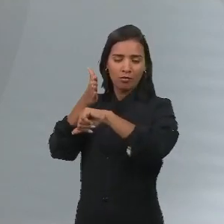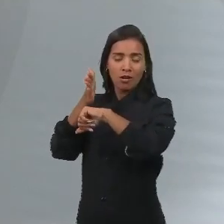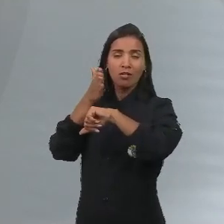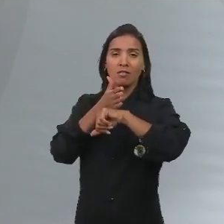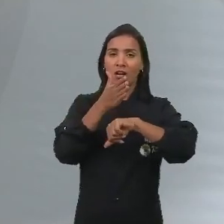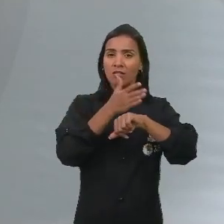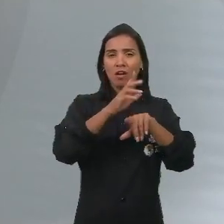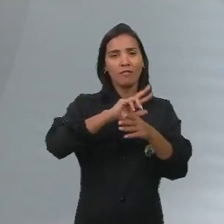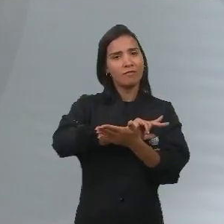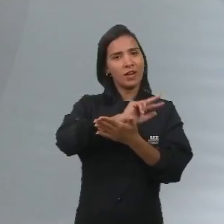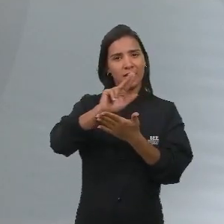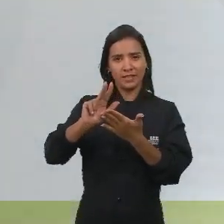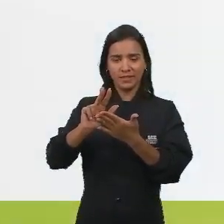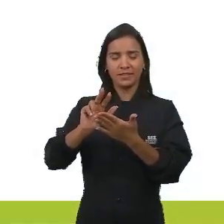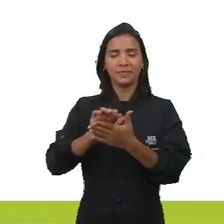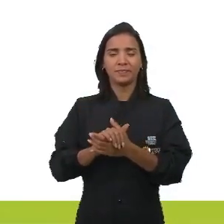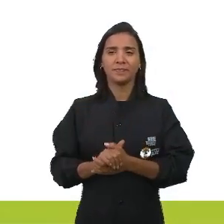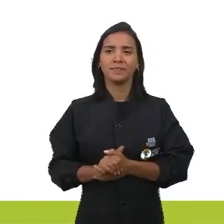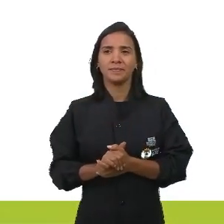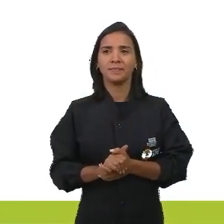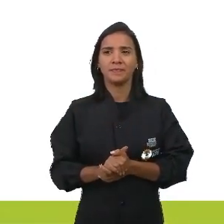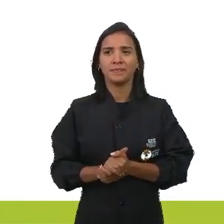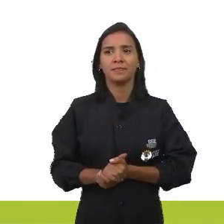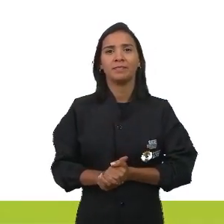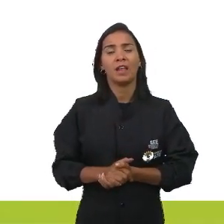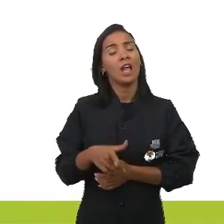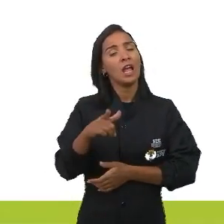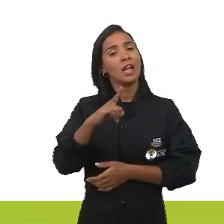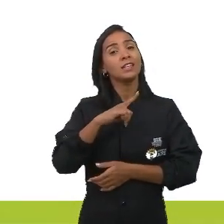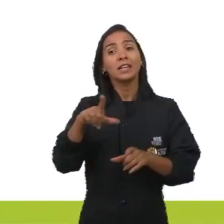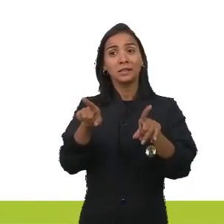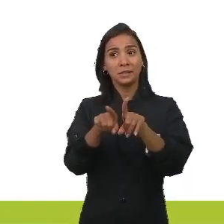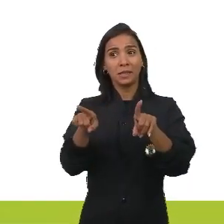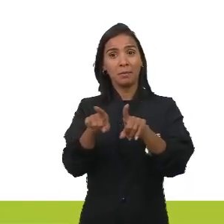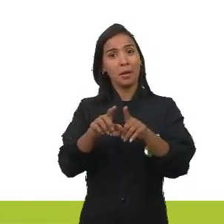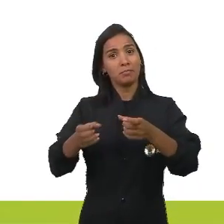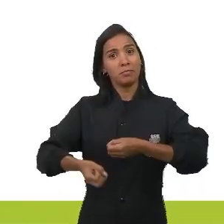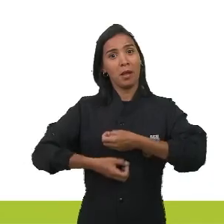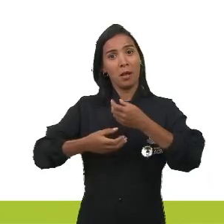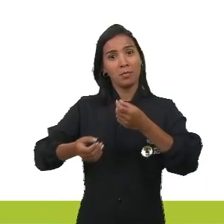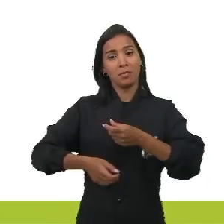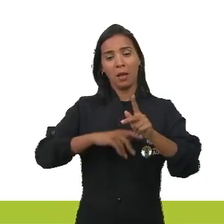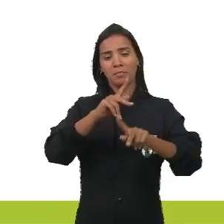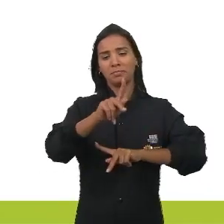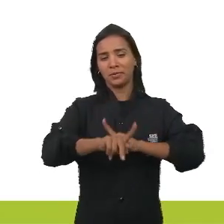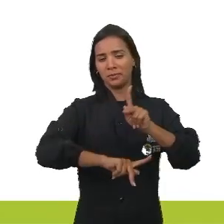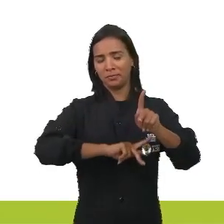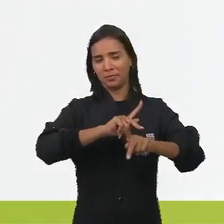pode perpassar Além disso temos manifestações por